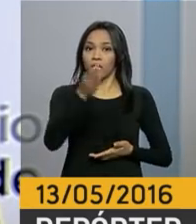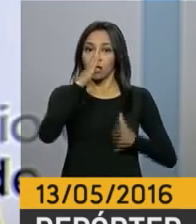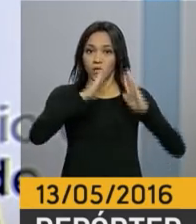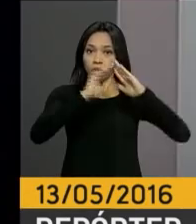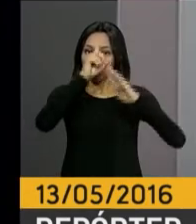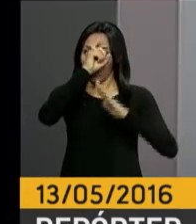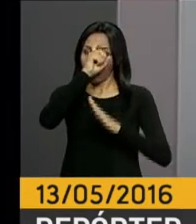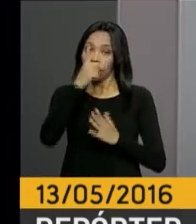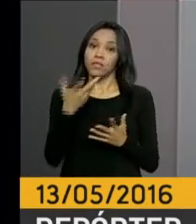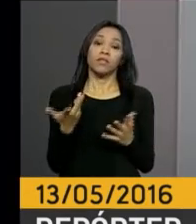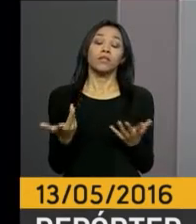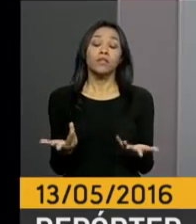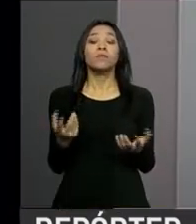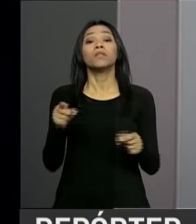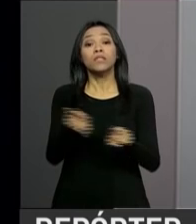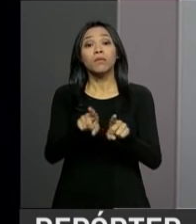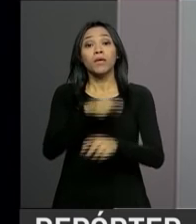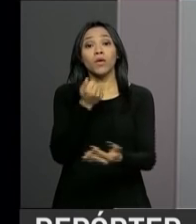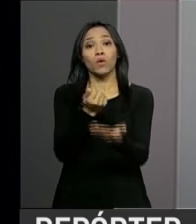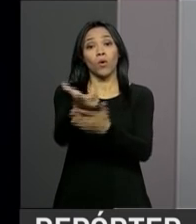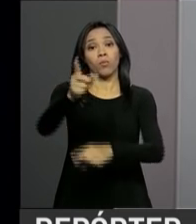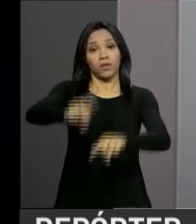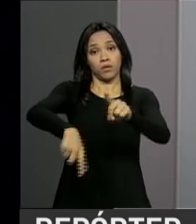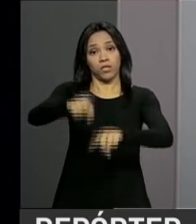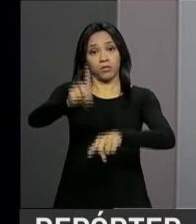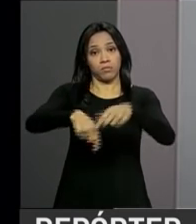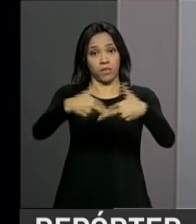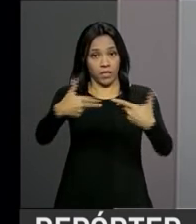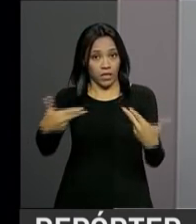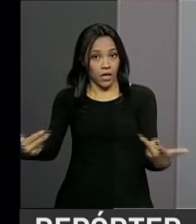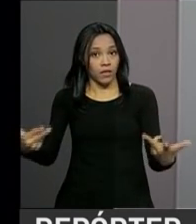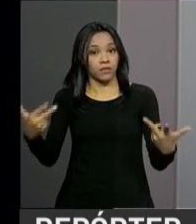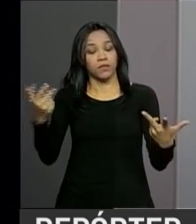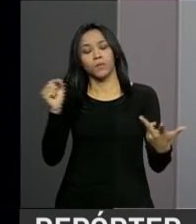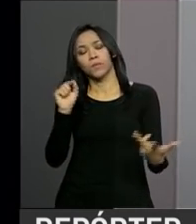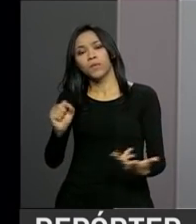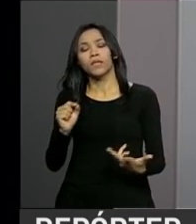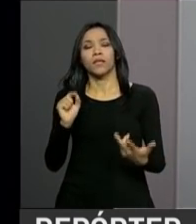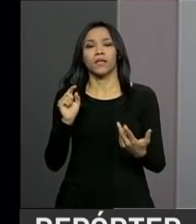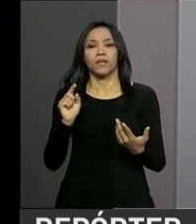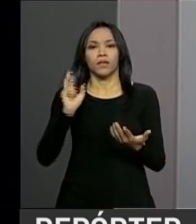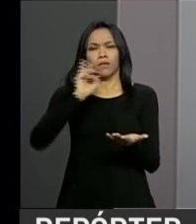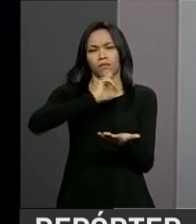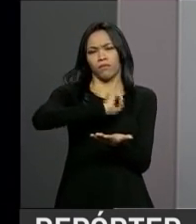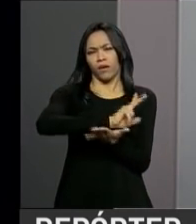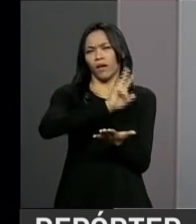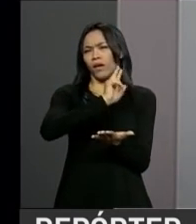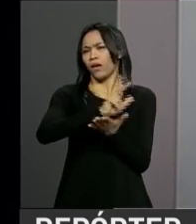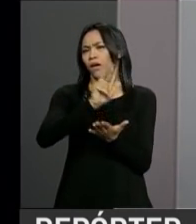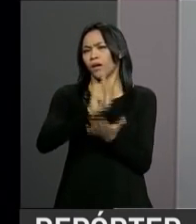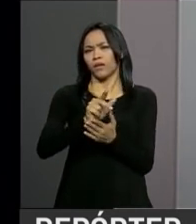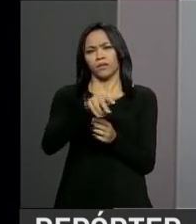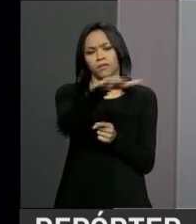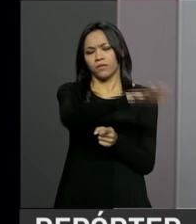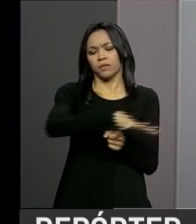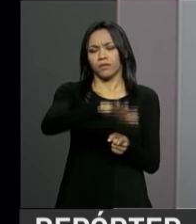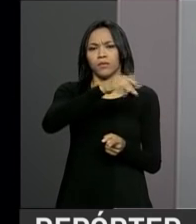saúde e equipamentos equipamentos de de de vários de várias especialidades